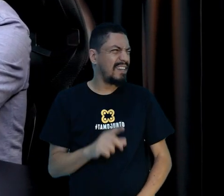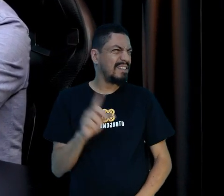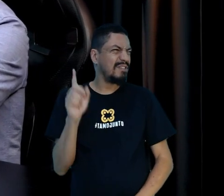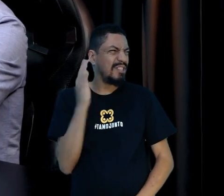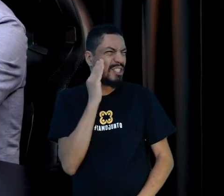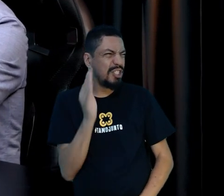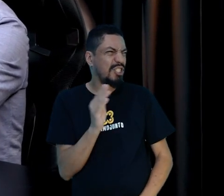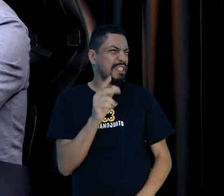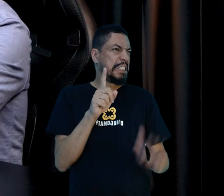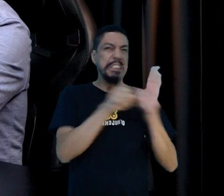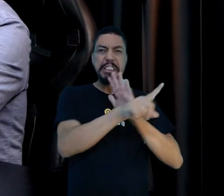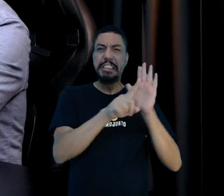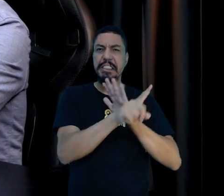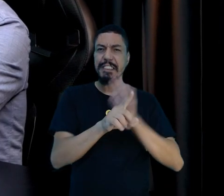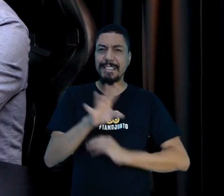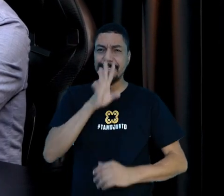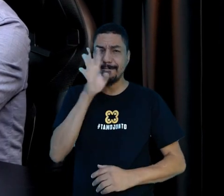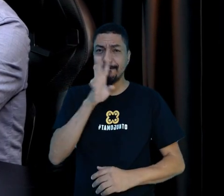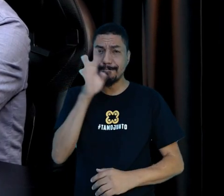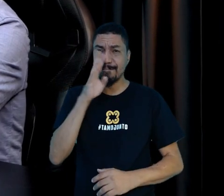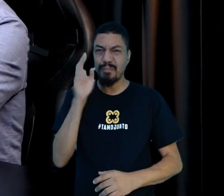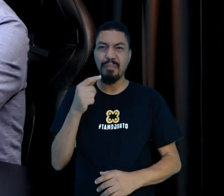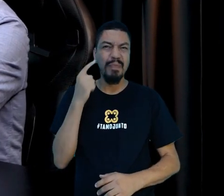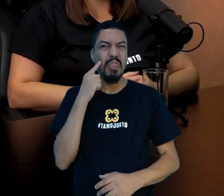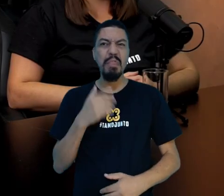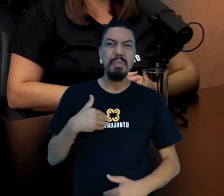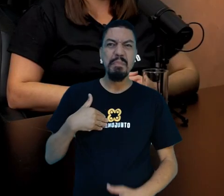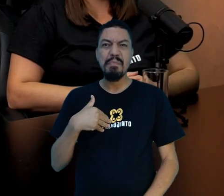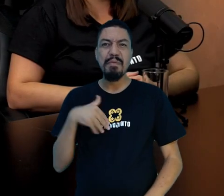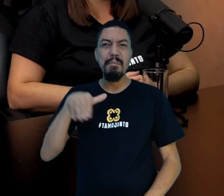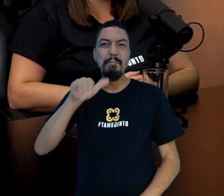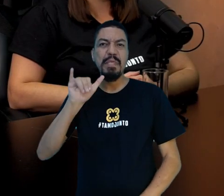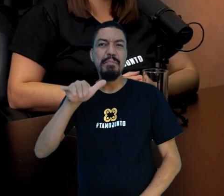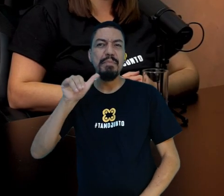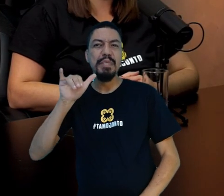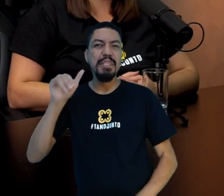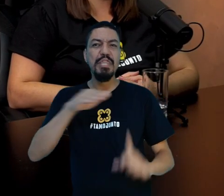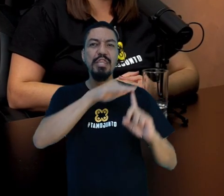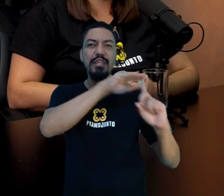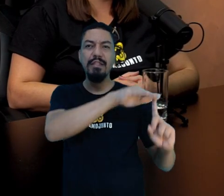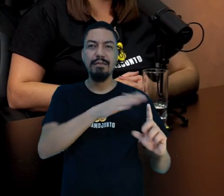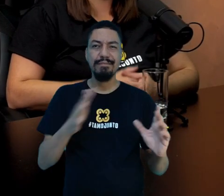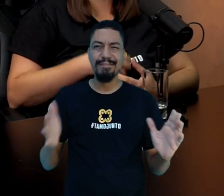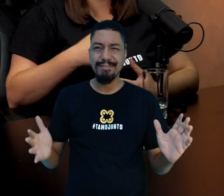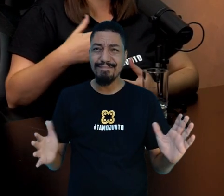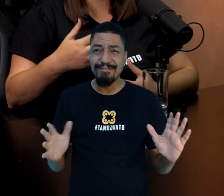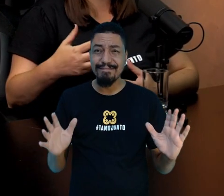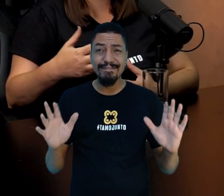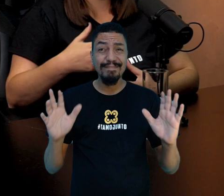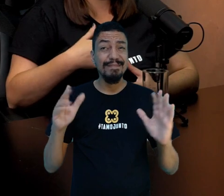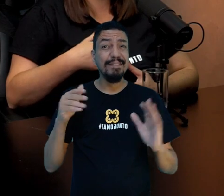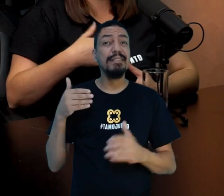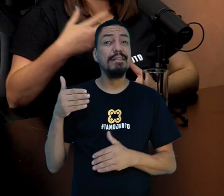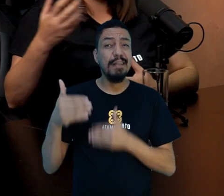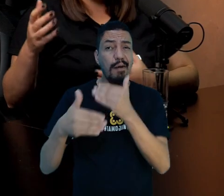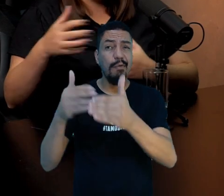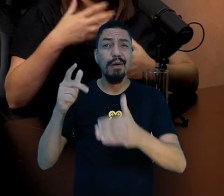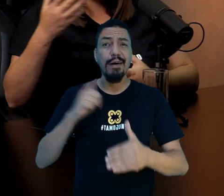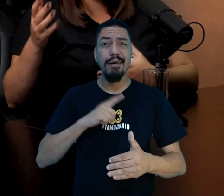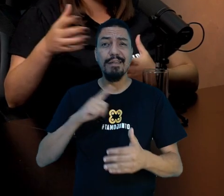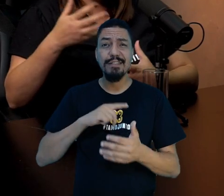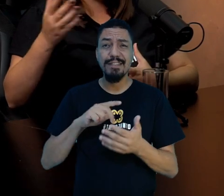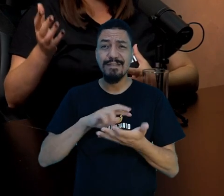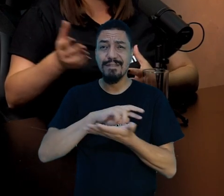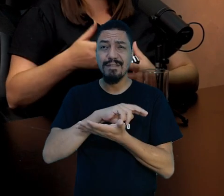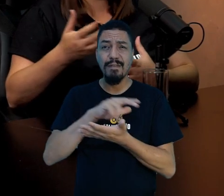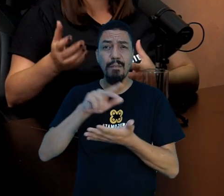excluo, eu violento, né? É mimimi, né? É Então eu vejo mimimi, muitas vezes, e daí geralmente vem,